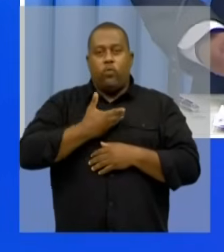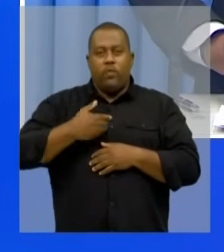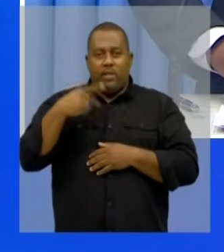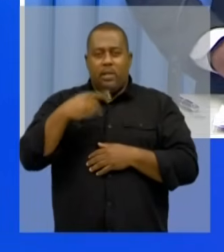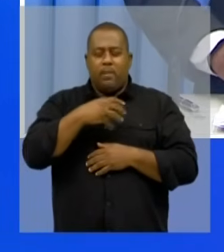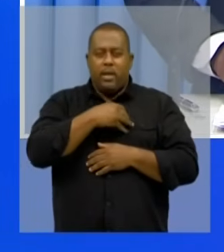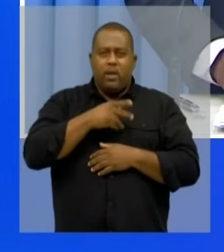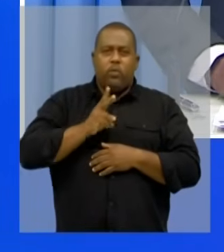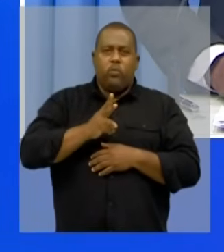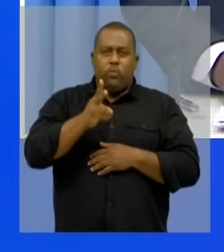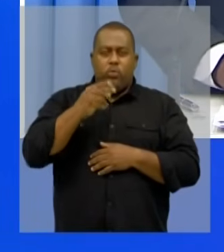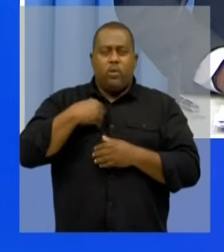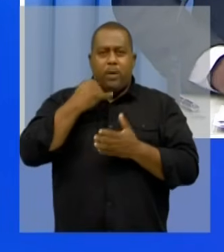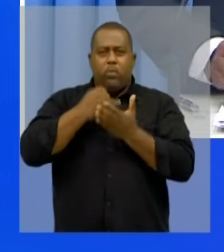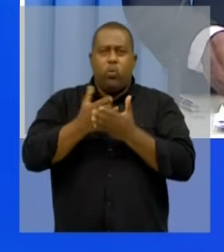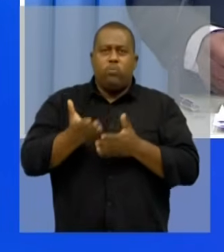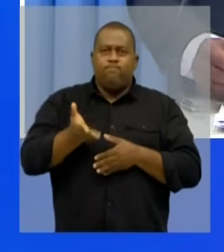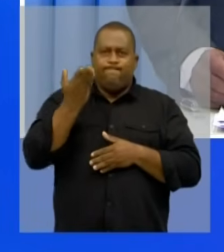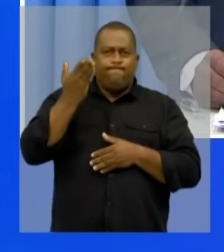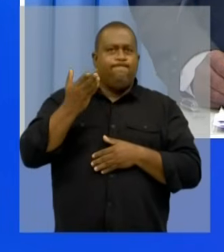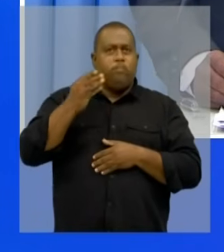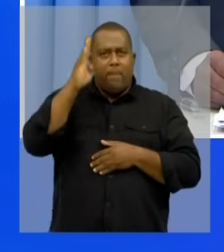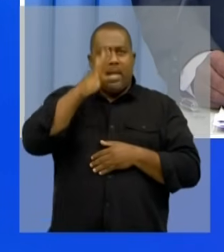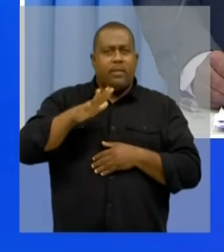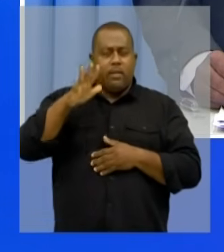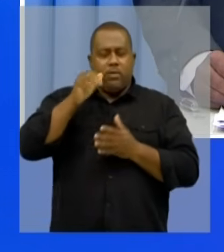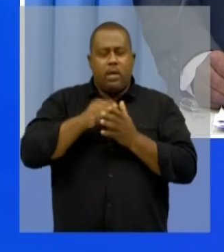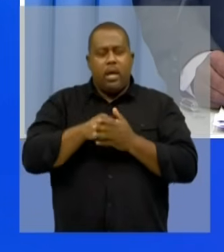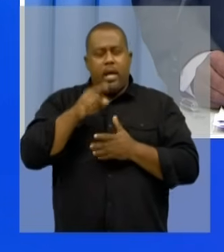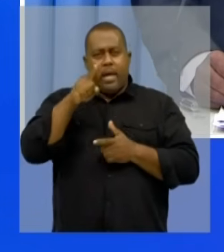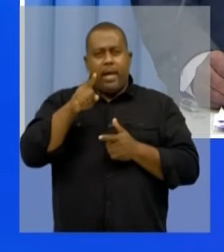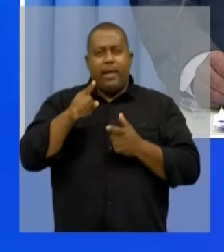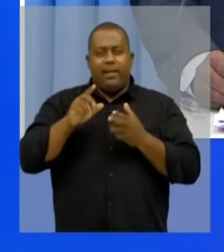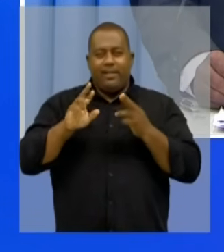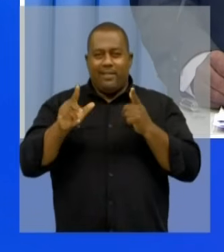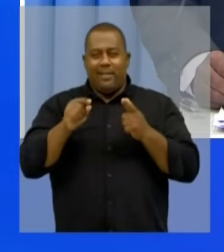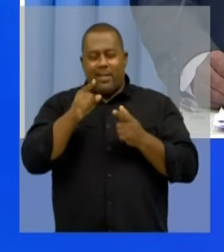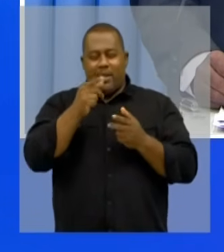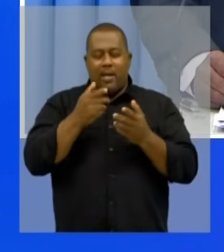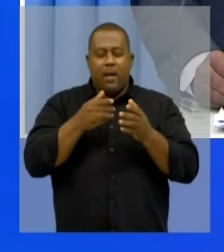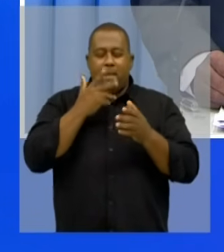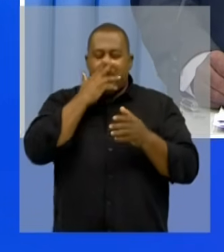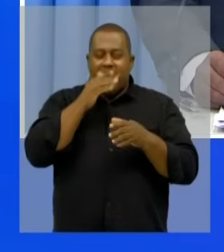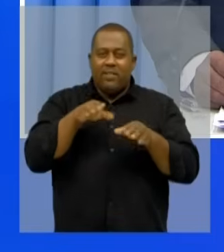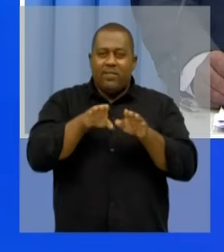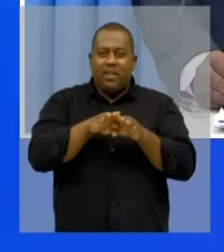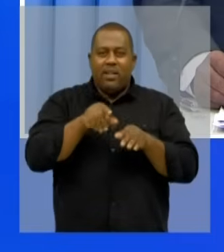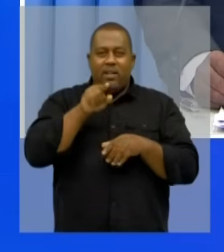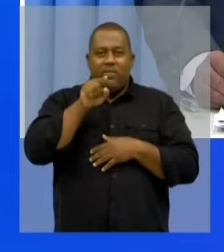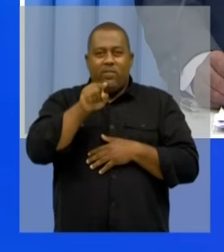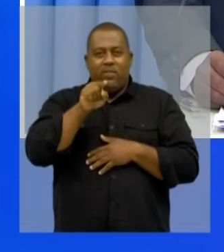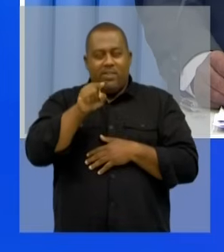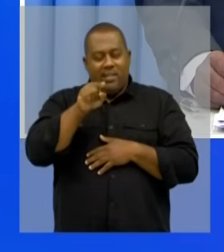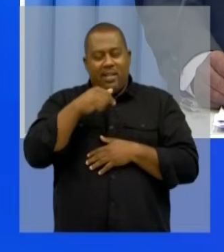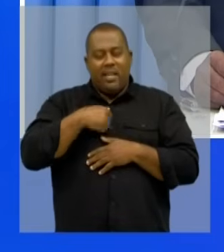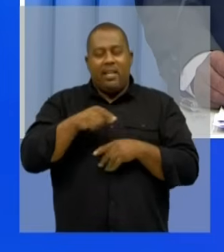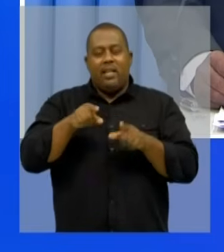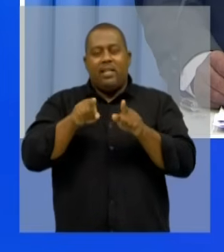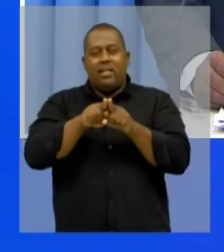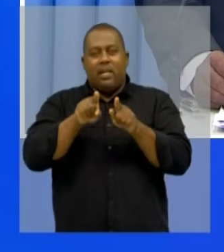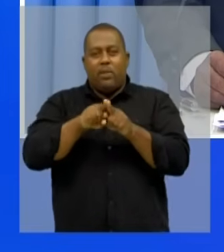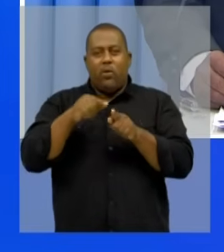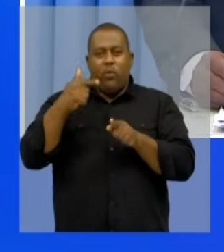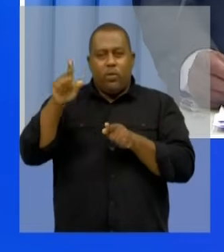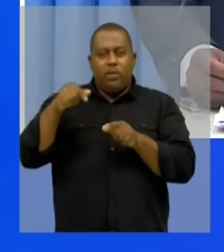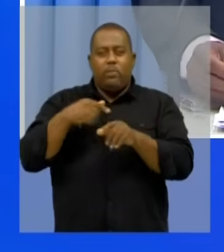Brasil. Na verdade, essa talvez seja a principal similaridade entre o senhor e o candidato afroconveniente, que tem costume em aumentar